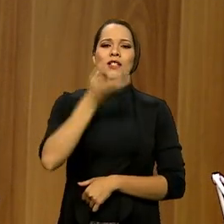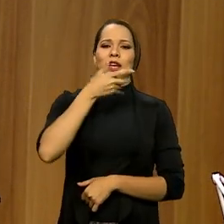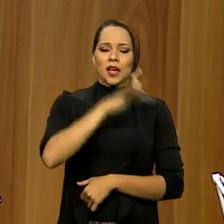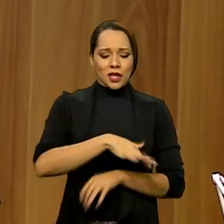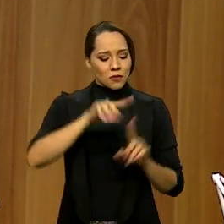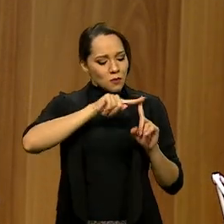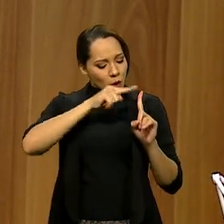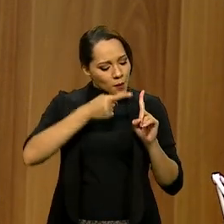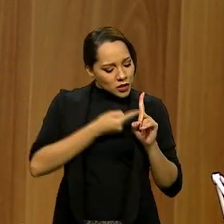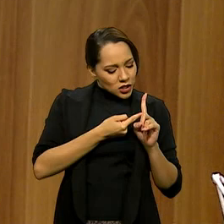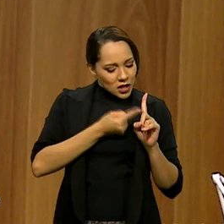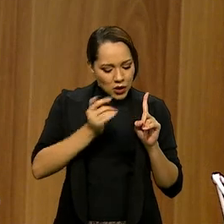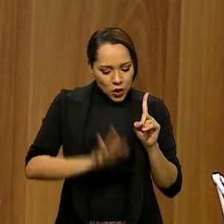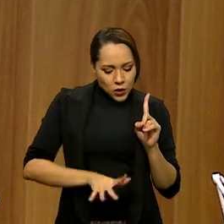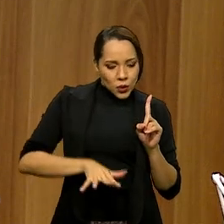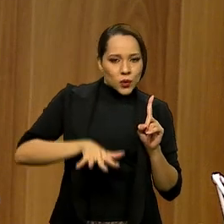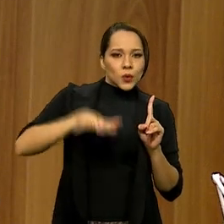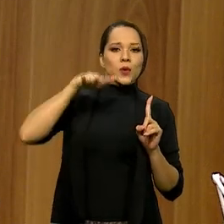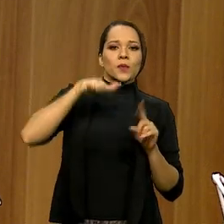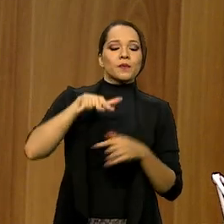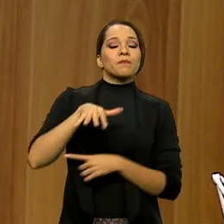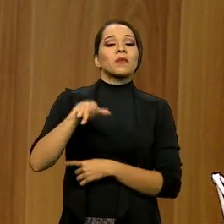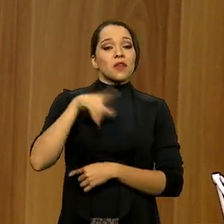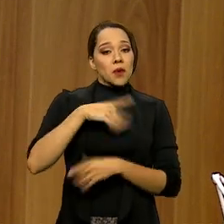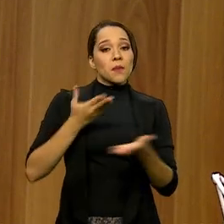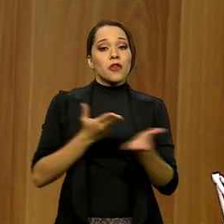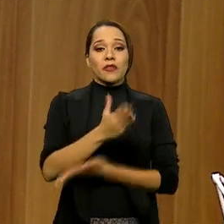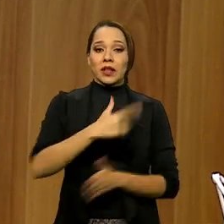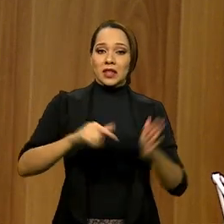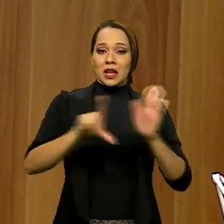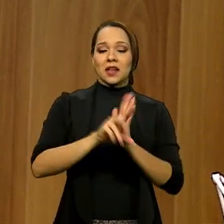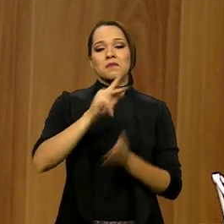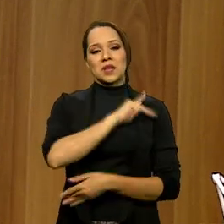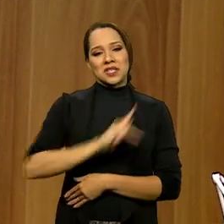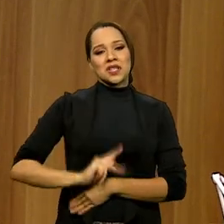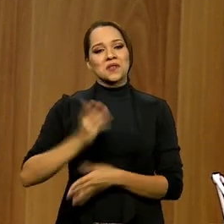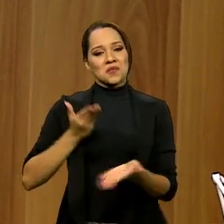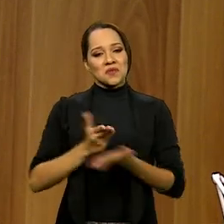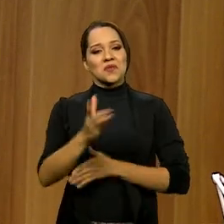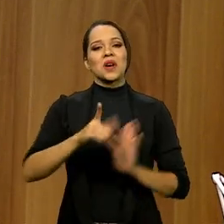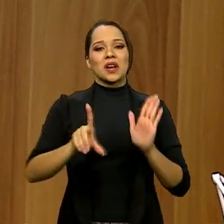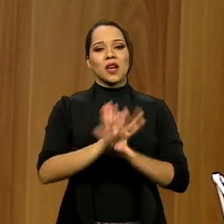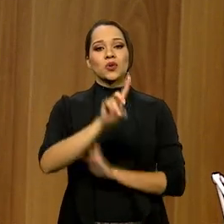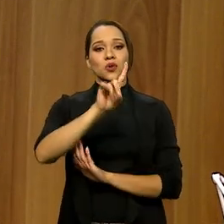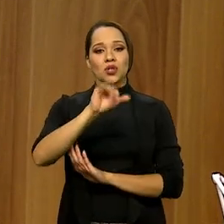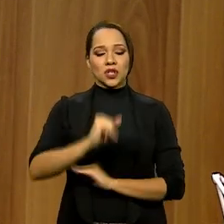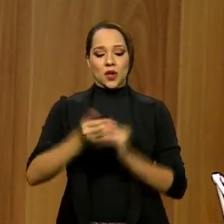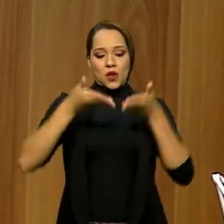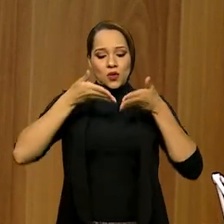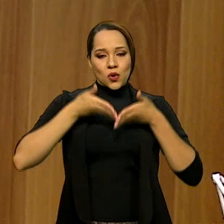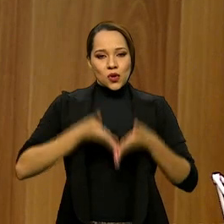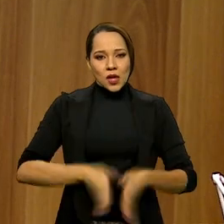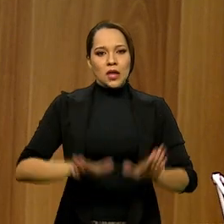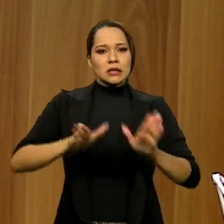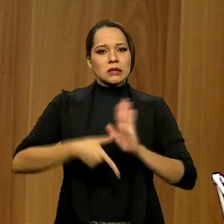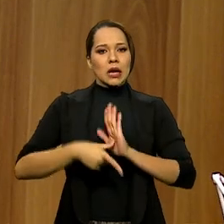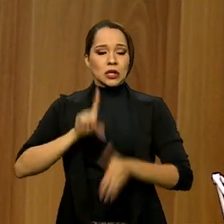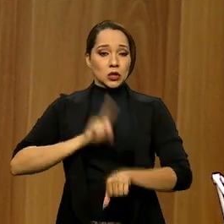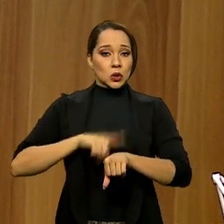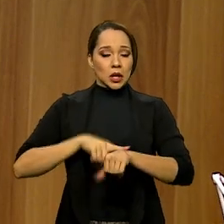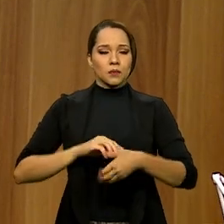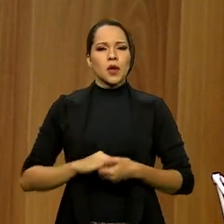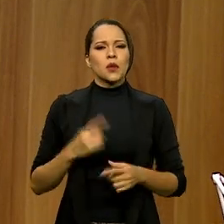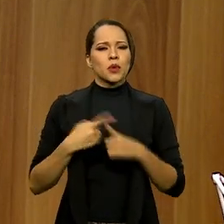de gestação. Inclusive foi aprovada, né, a lei, nosso presidente aprovou, do dia do nascituro. Né? Porque a